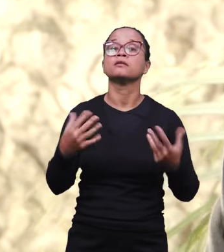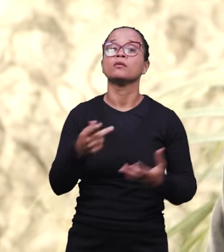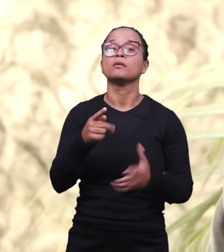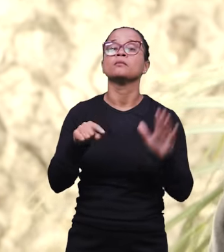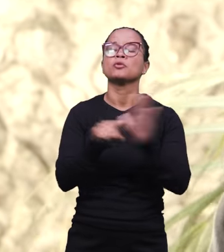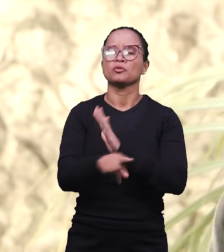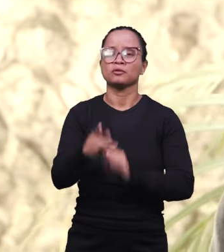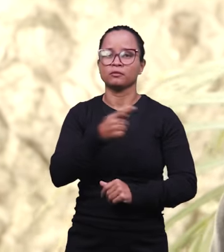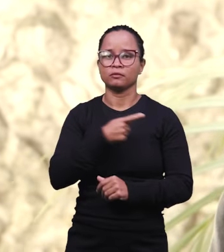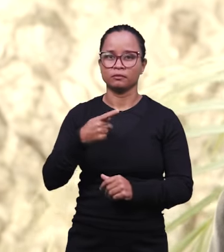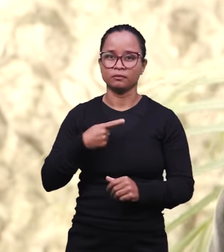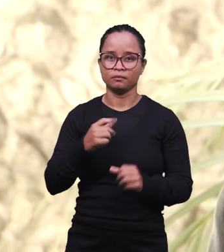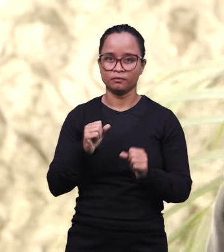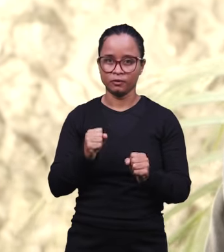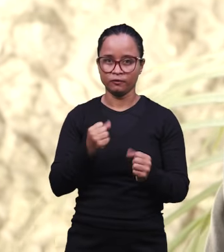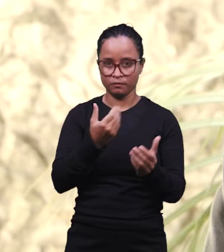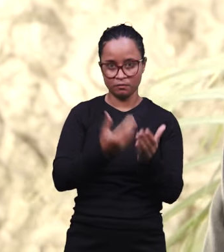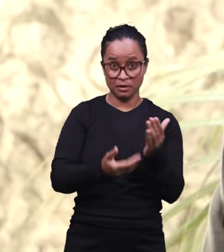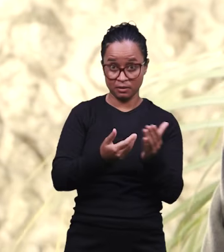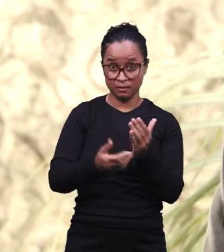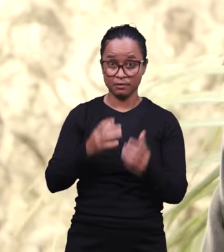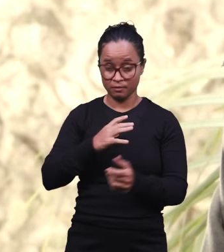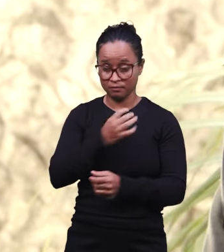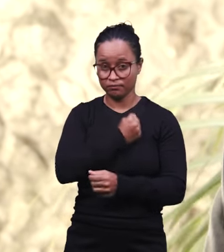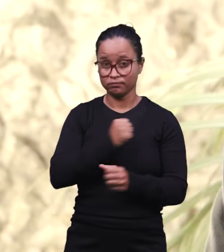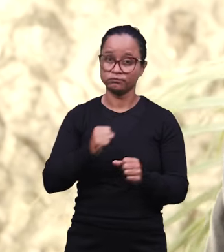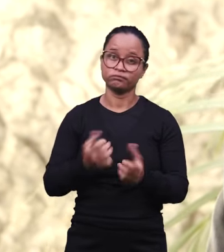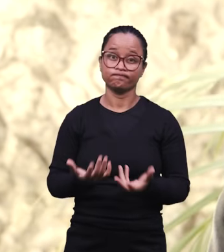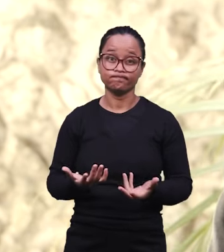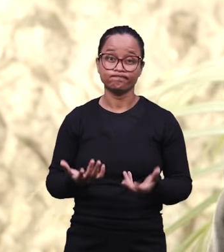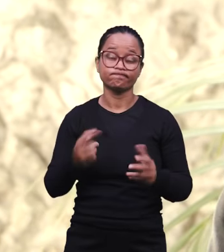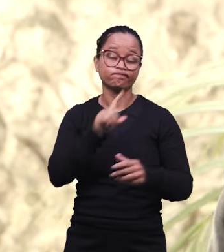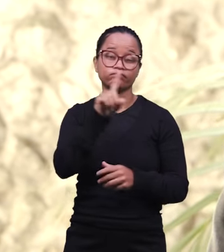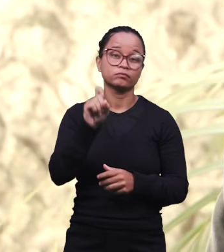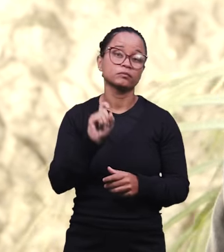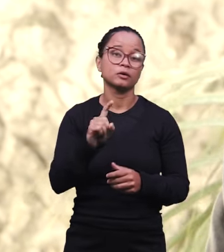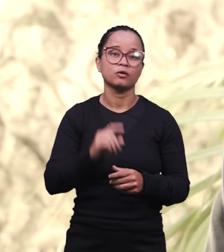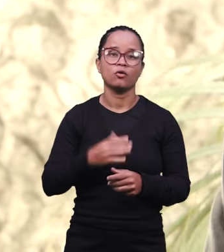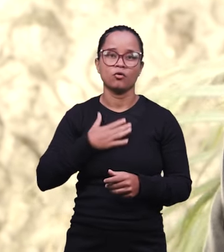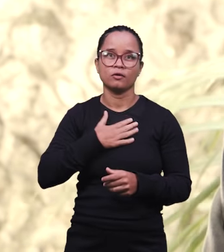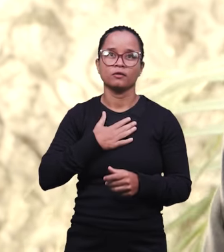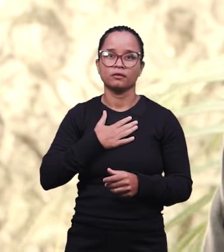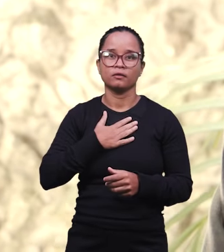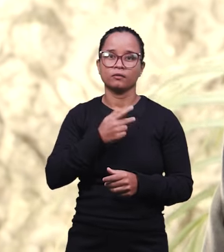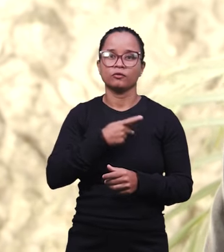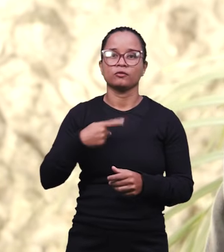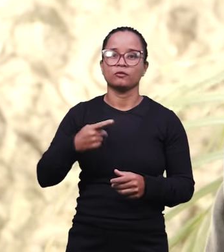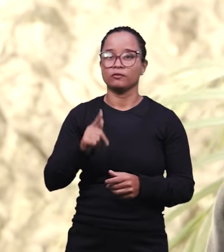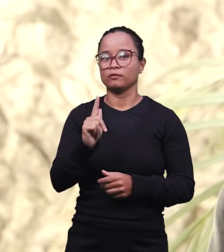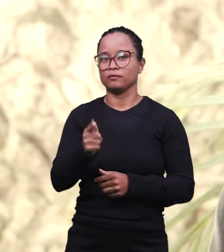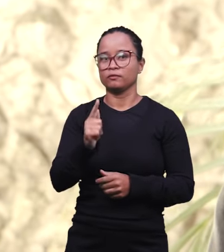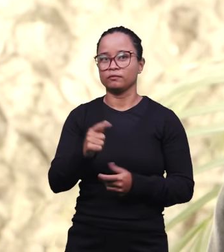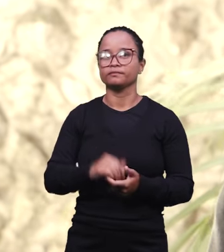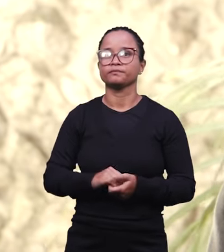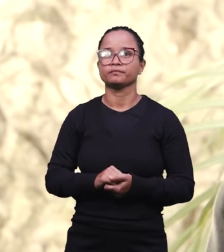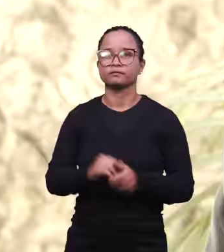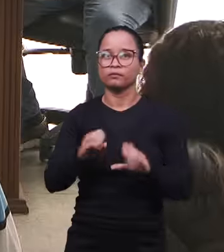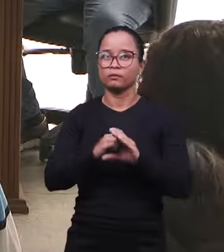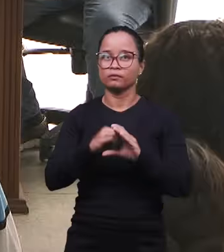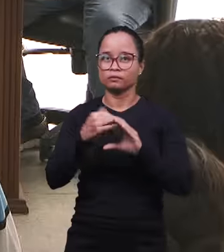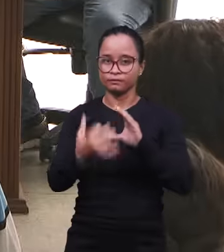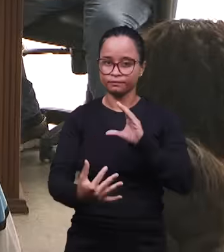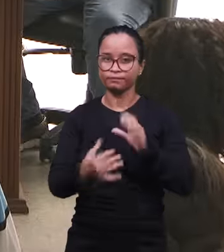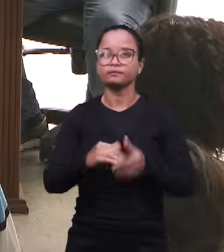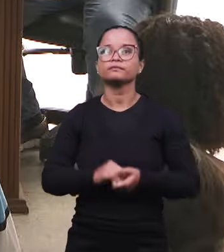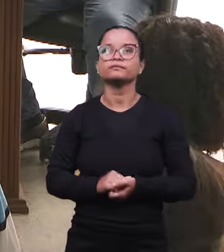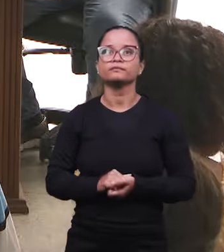salvação? Eu até gostaria, a partir de agora, o pastor Gedoti fizesse um pequeno comentário a respeito desse aspecto para melhor